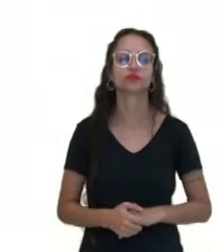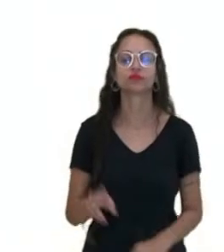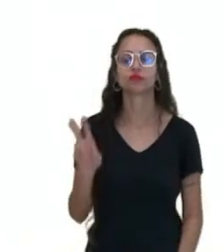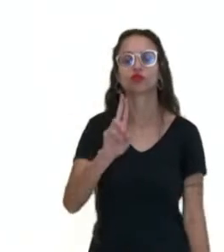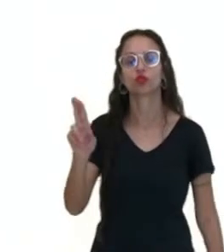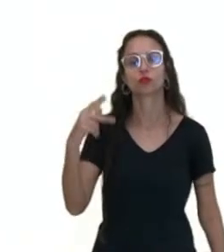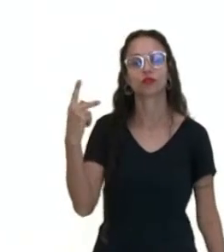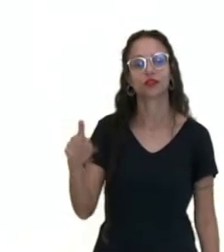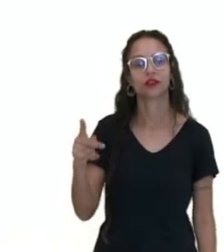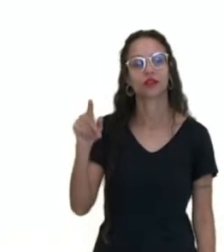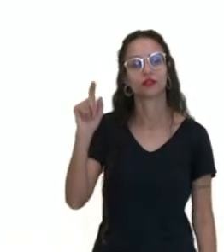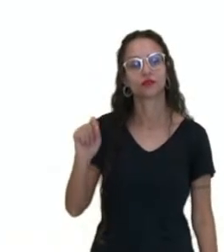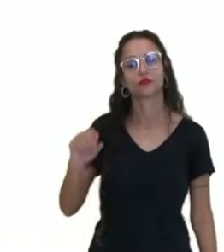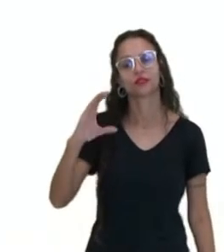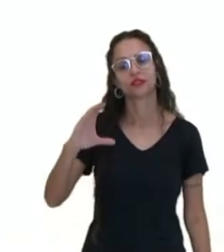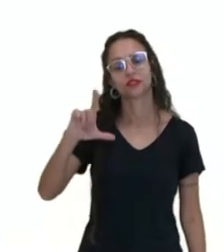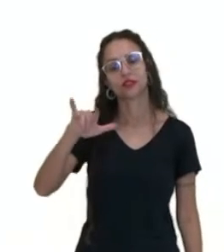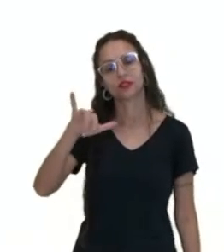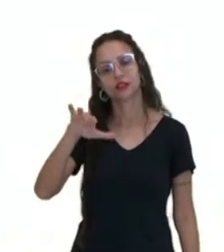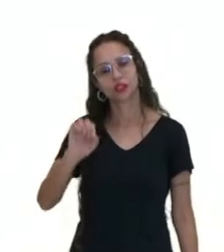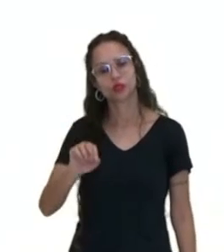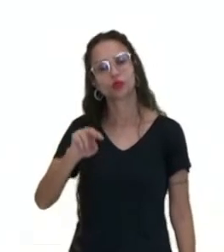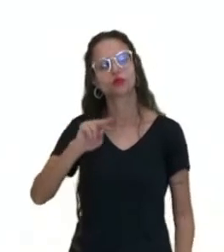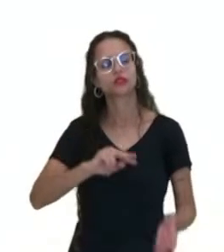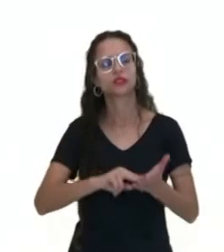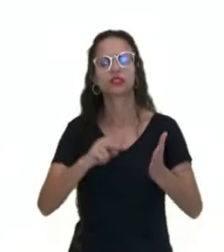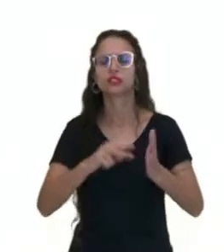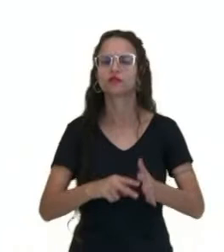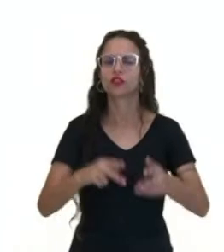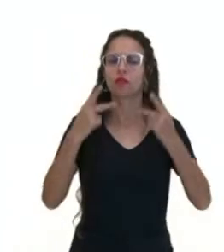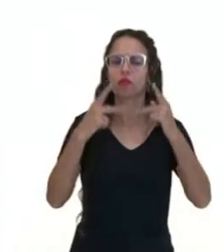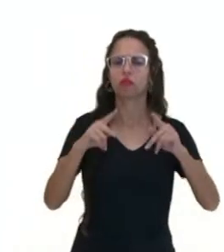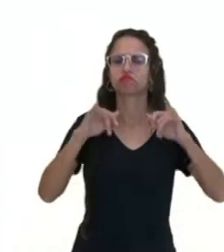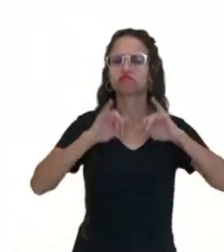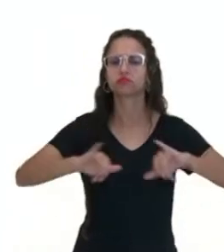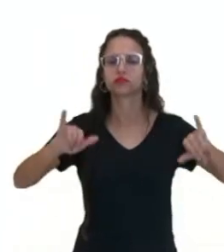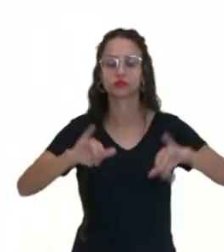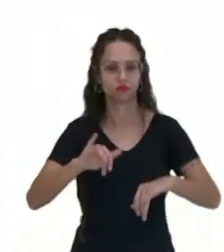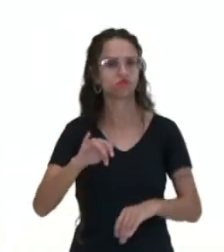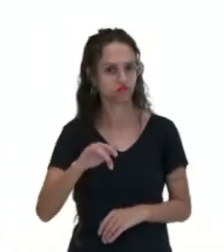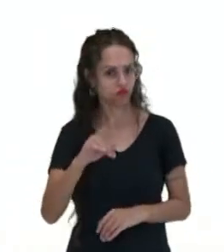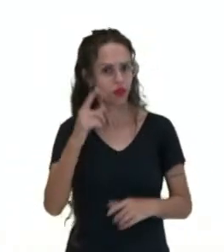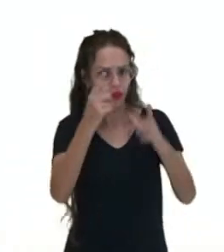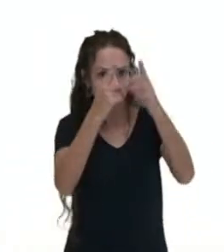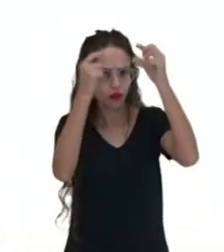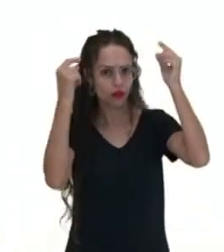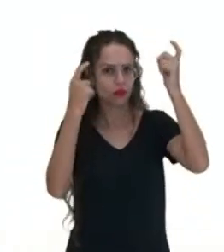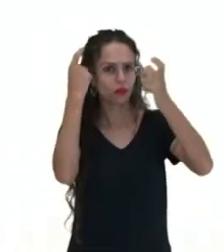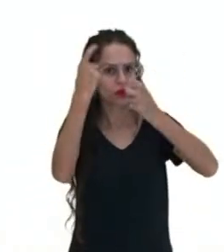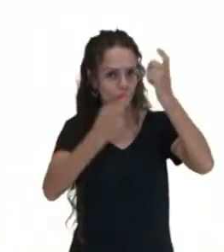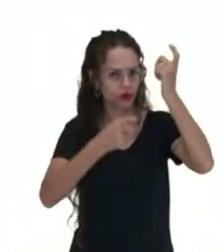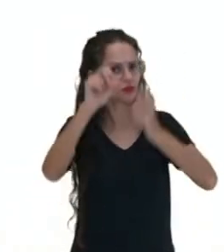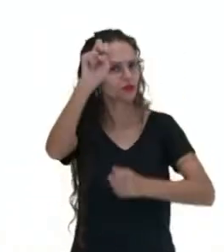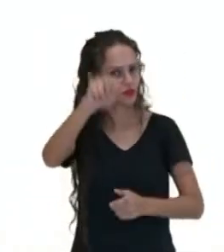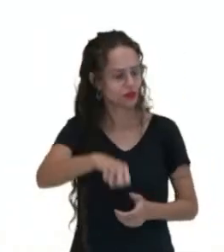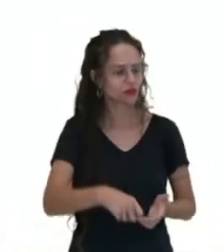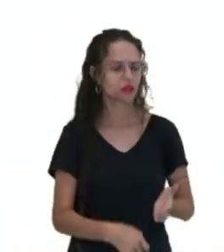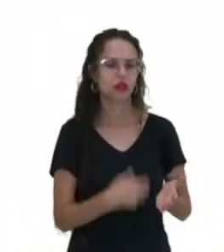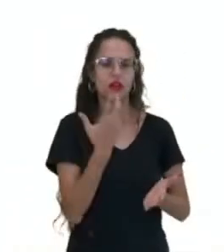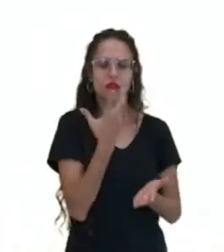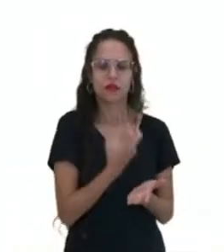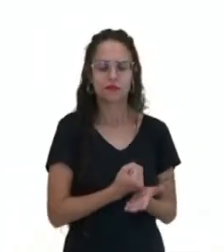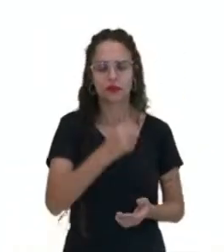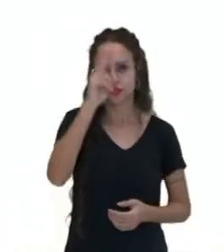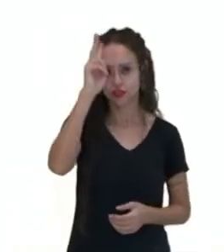dela, inclusive, Clio, significa proclamadora, o que representa que os gregos tinham uma preocupação, sim, com a escrita da história.